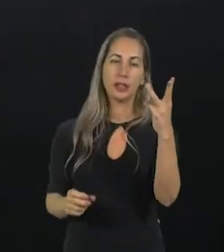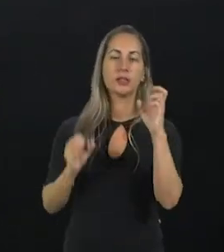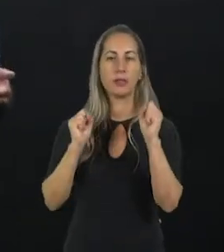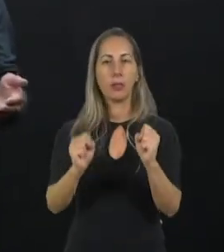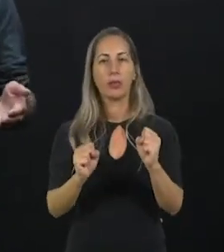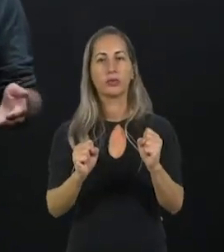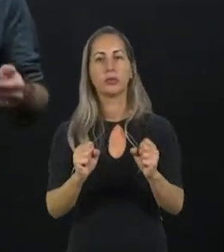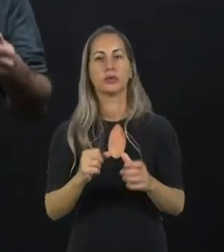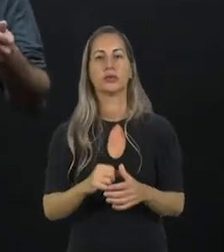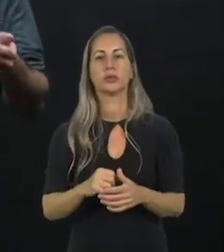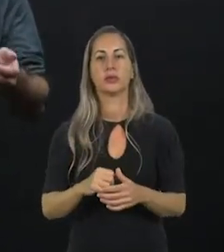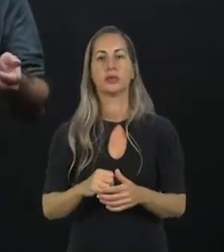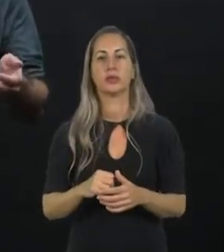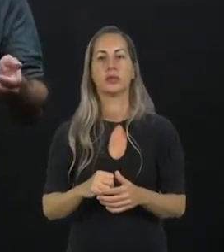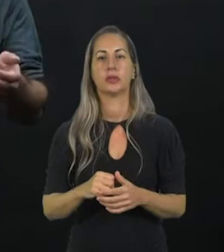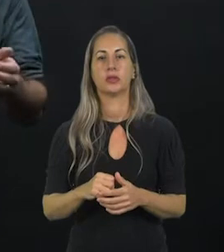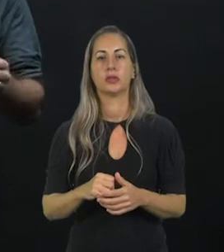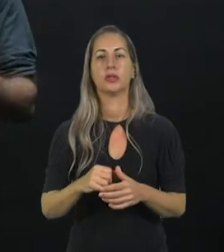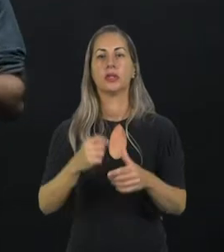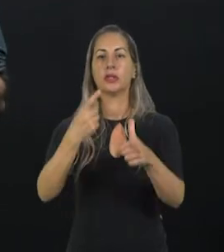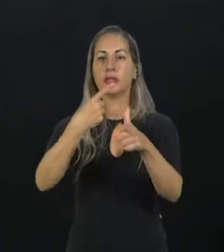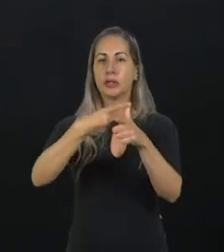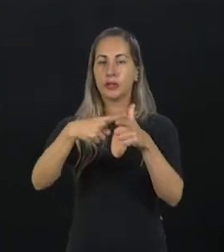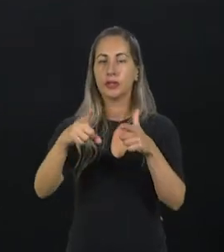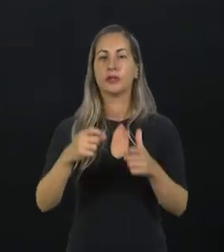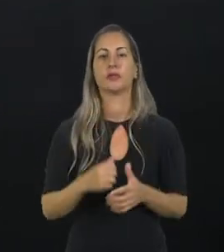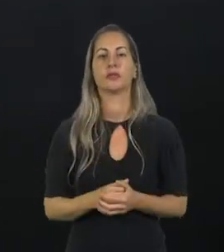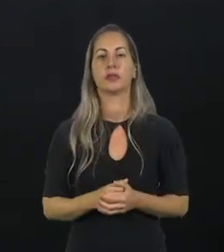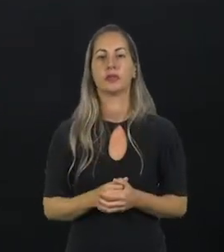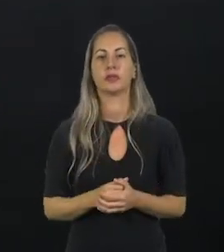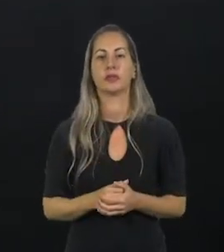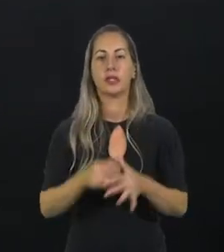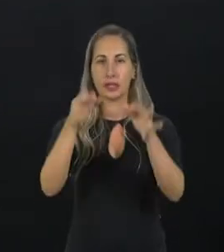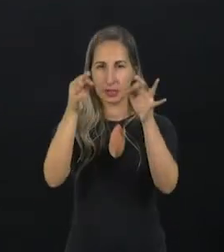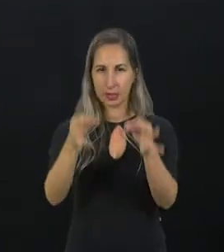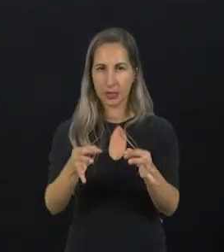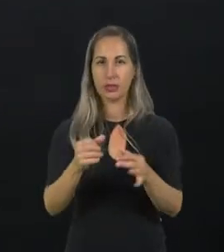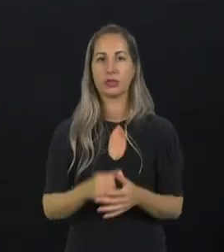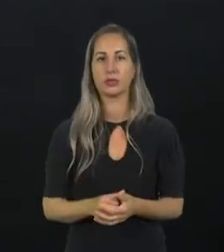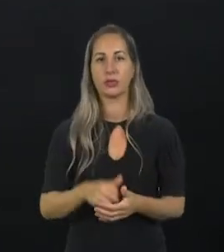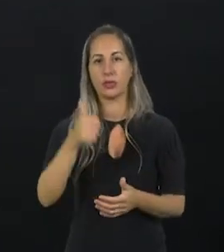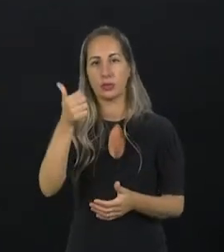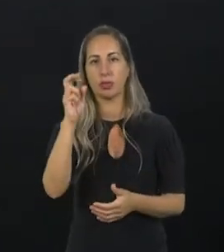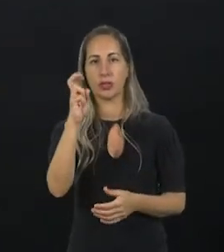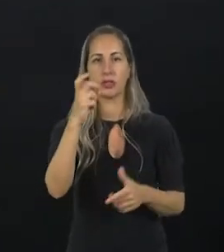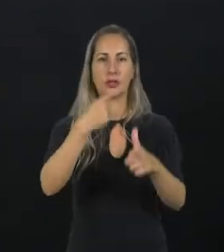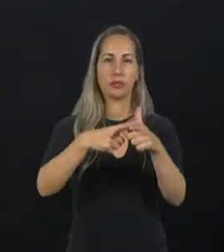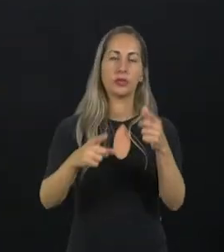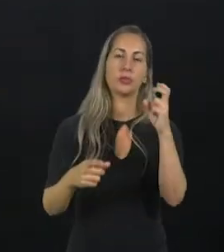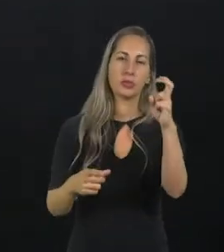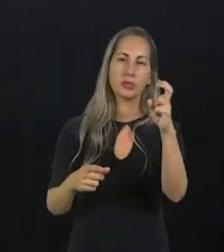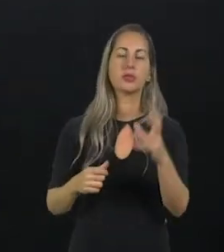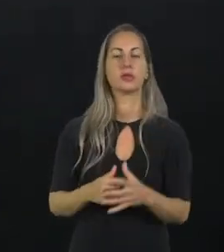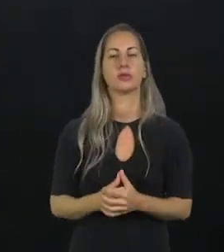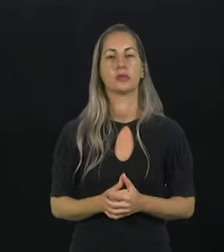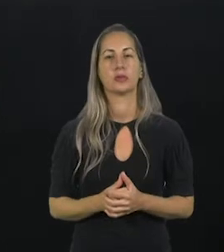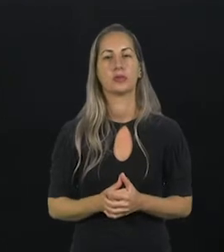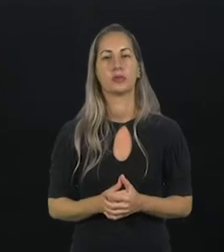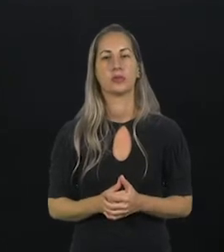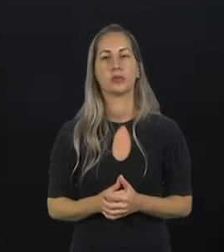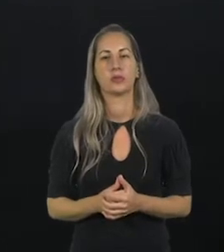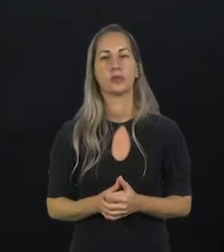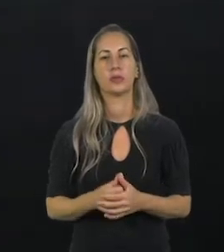eu posso dividir exatamente, de uma forma exata, aliás, o número 15 por 5, tá? Então, por